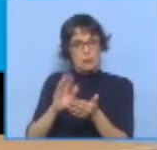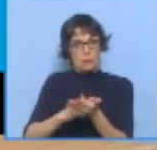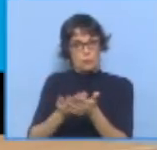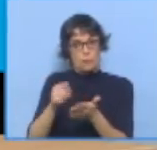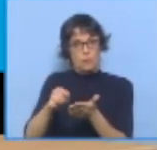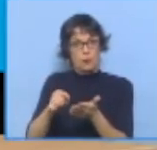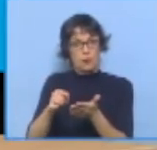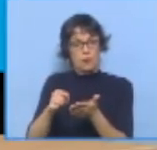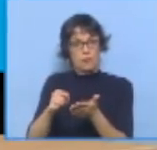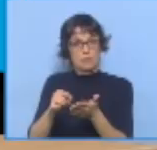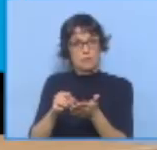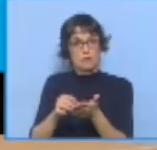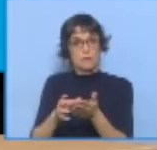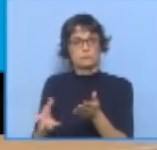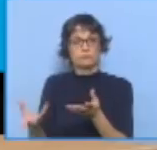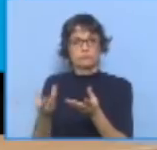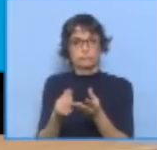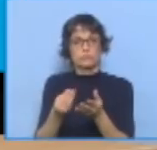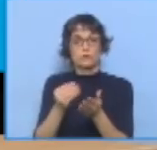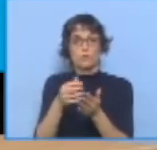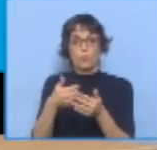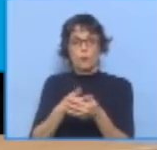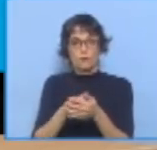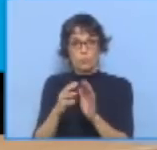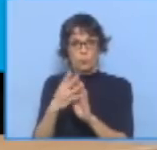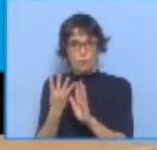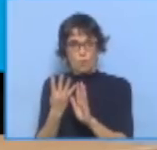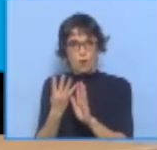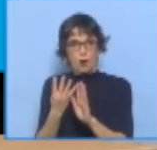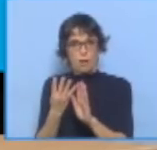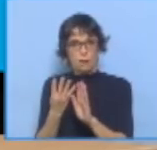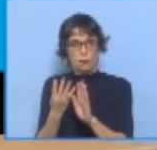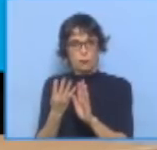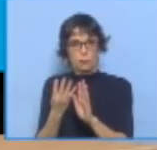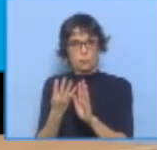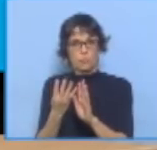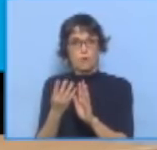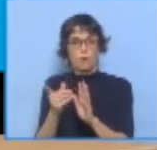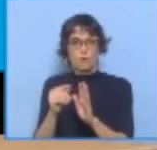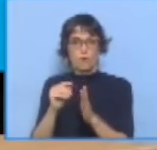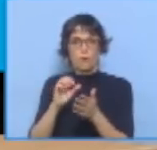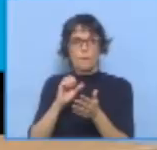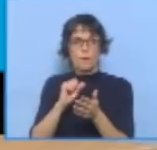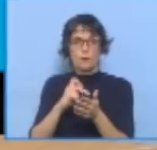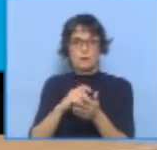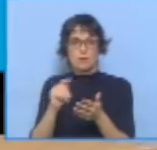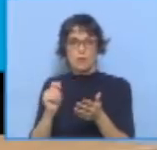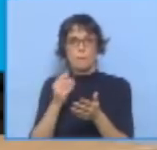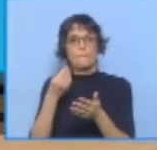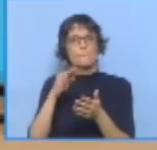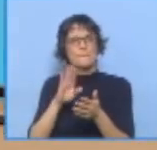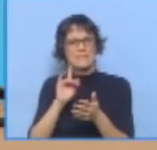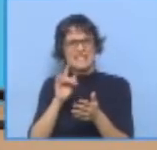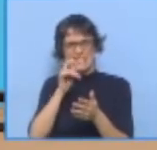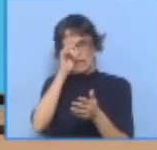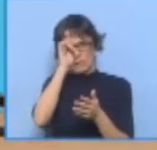os 4 Evangelhos e os Salmos, mas seguirá naturalmente a ordem dos livros bíblicos. A